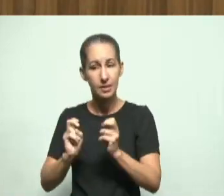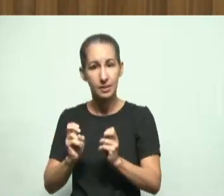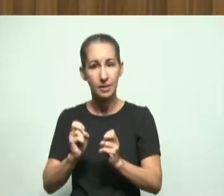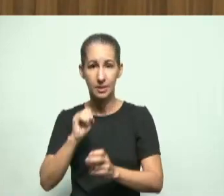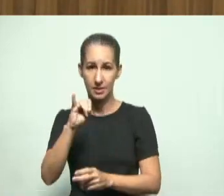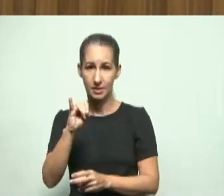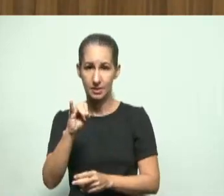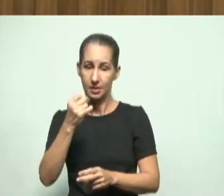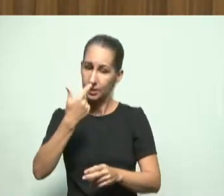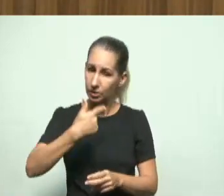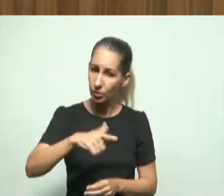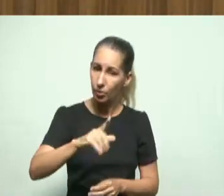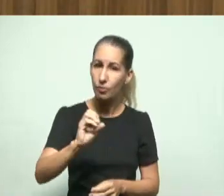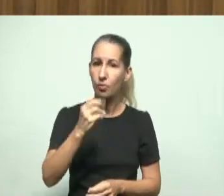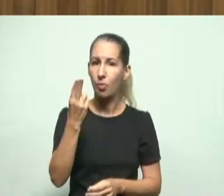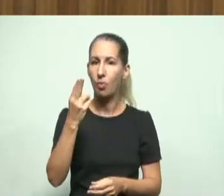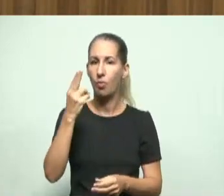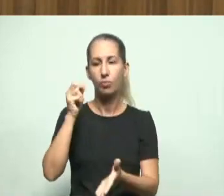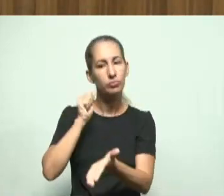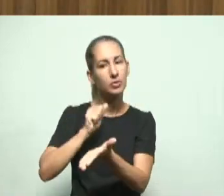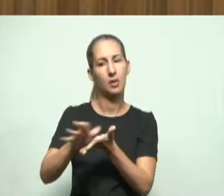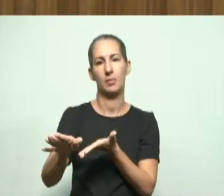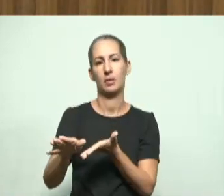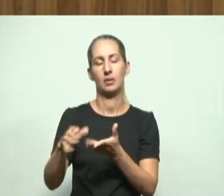se recontrata ou se demite.